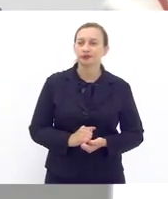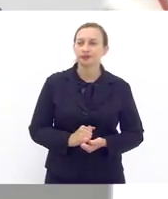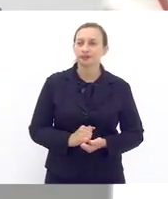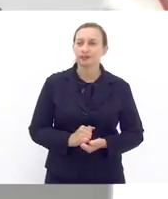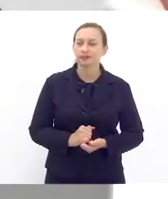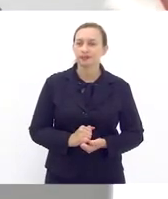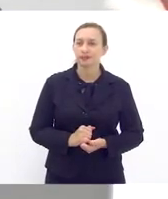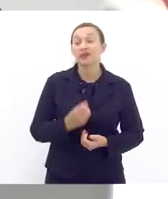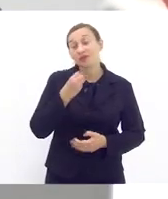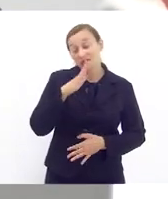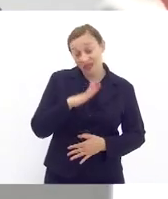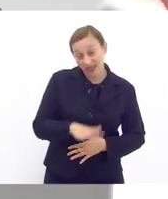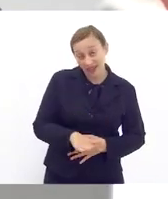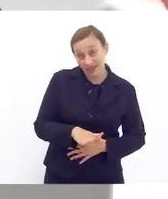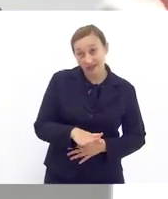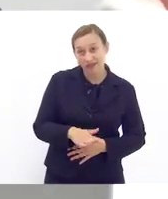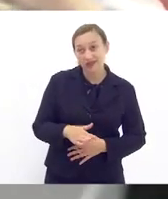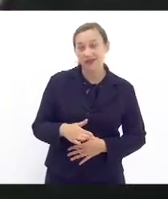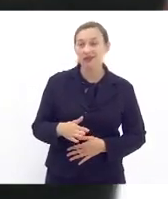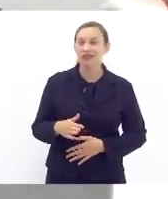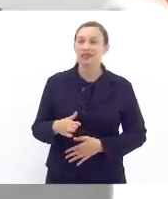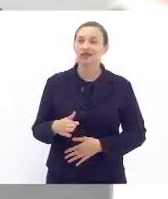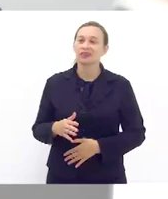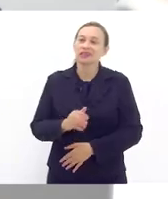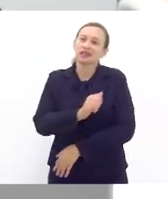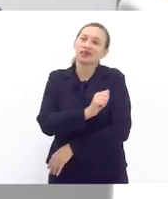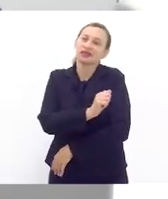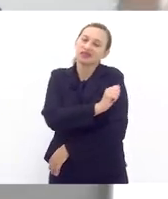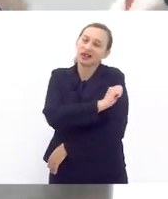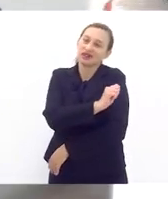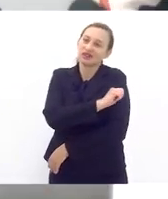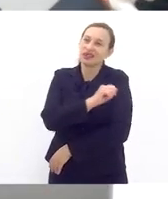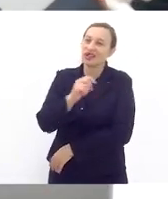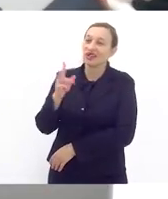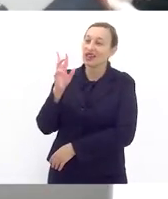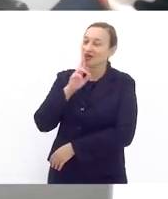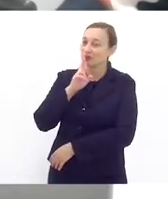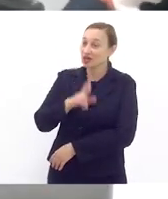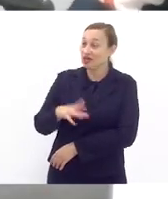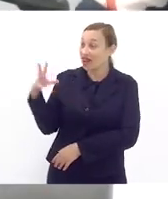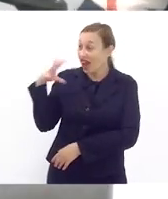Boa tarde meus alunos responderiam de prontidão